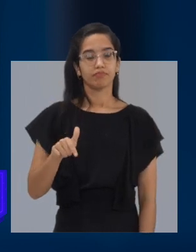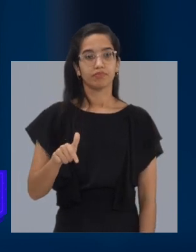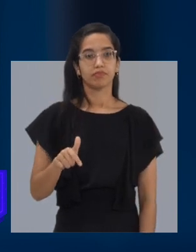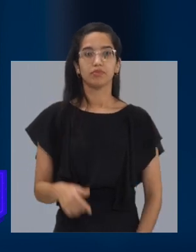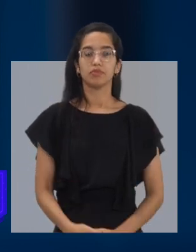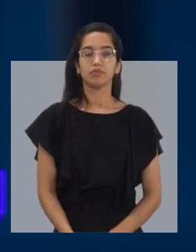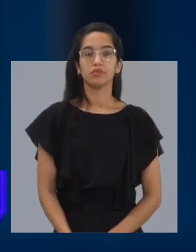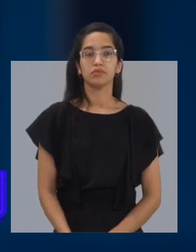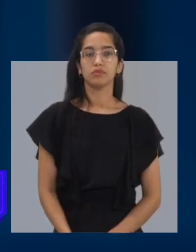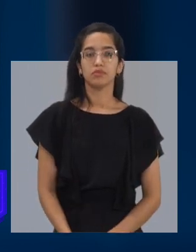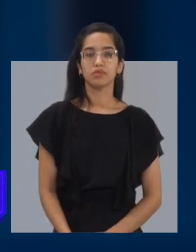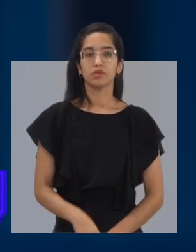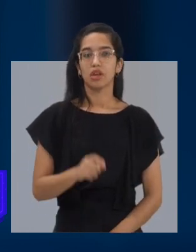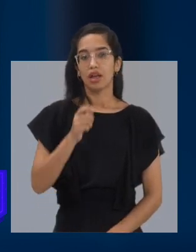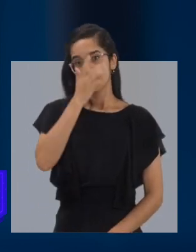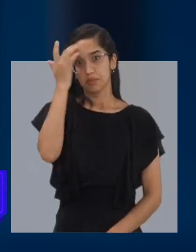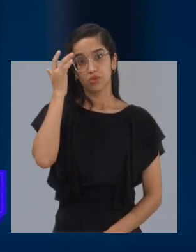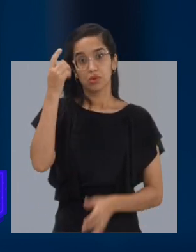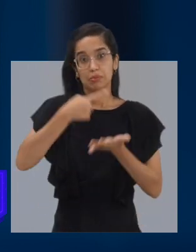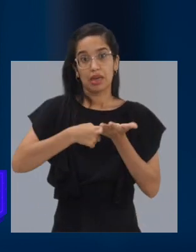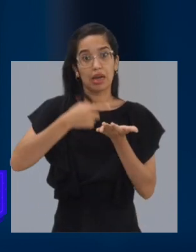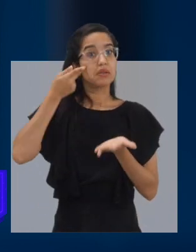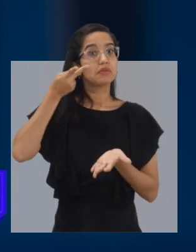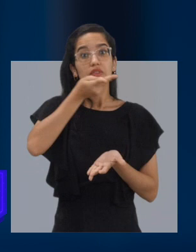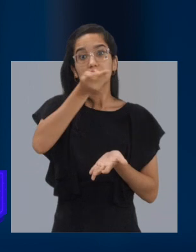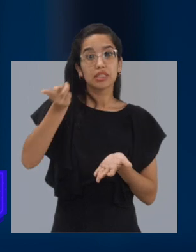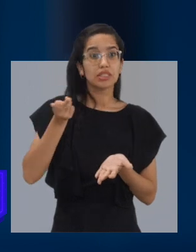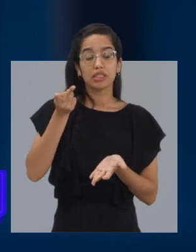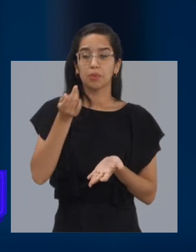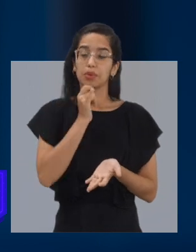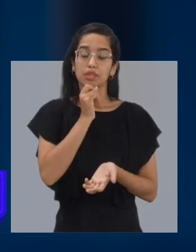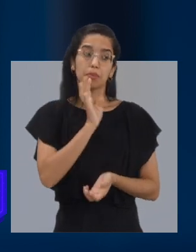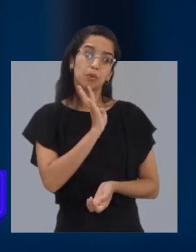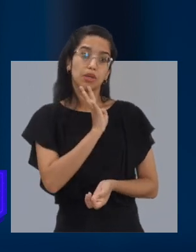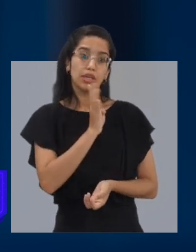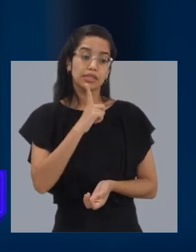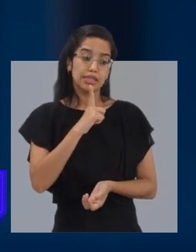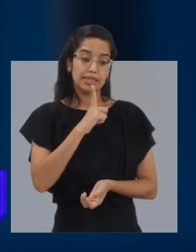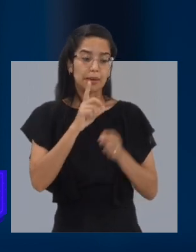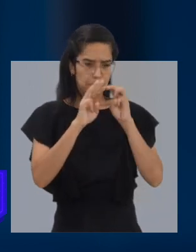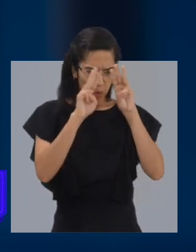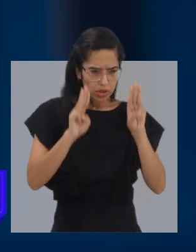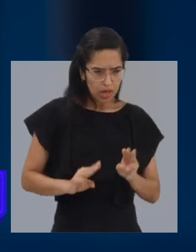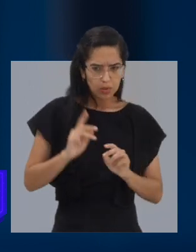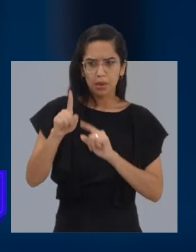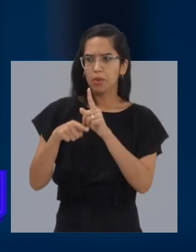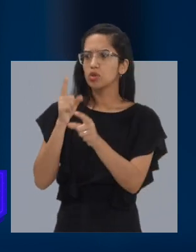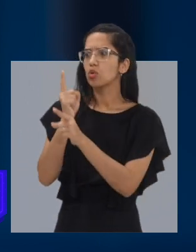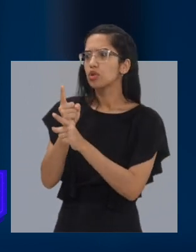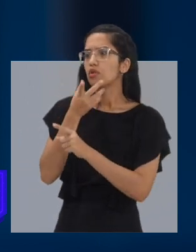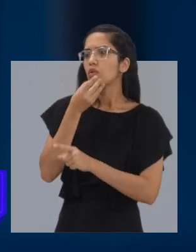mais assim uma visita privada. Você tomava conhecimento da existência dele, aí marcava um encontro com o padre e ele ia lá